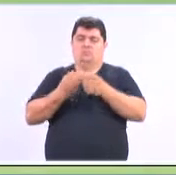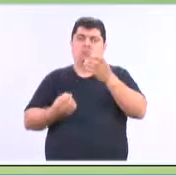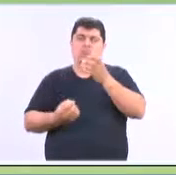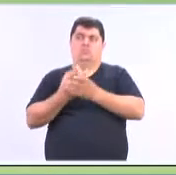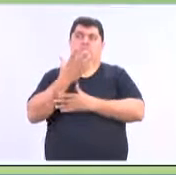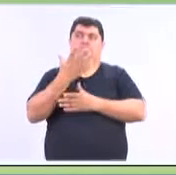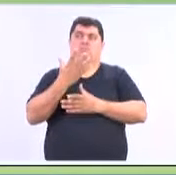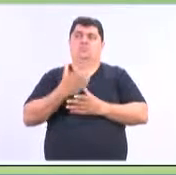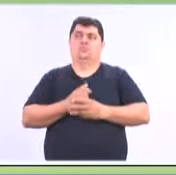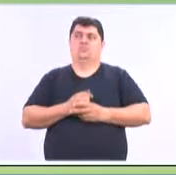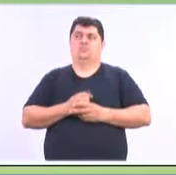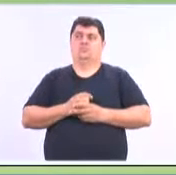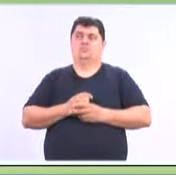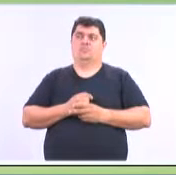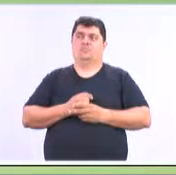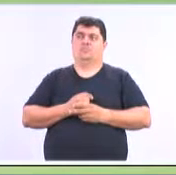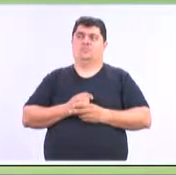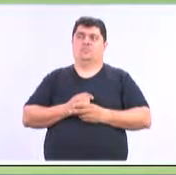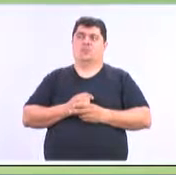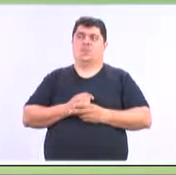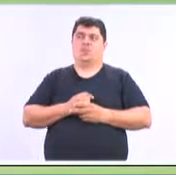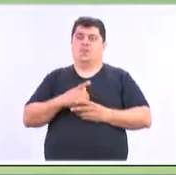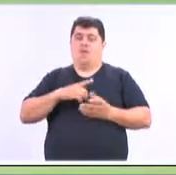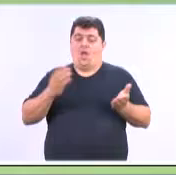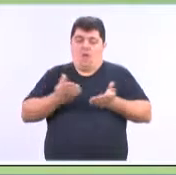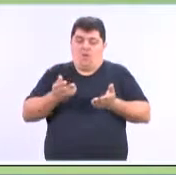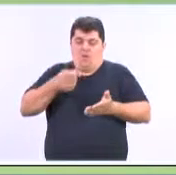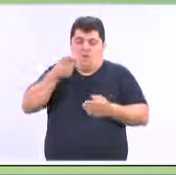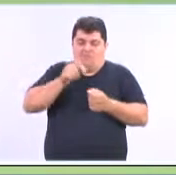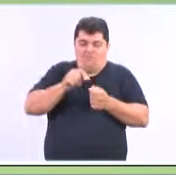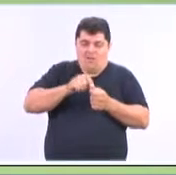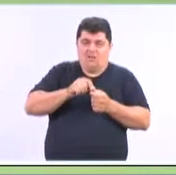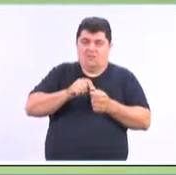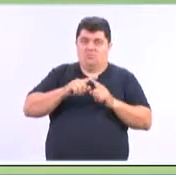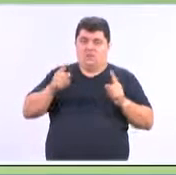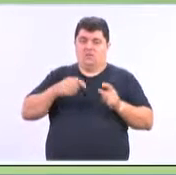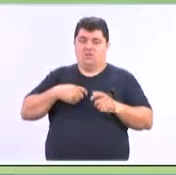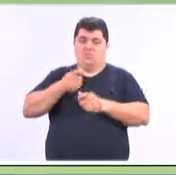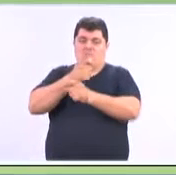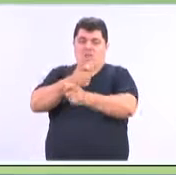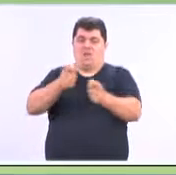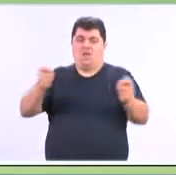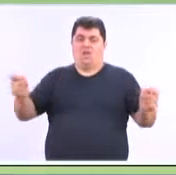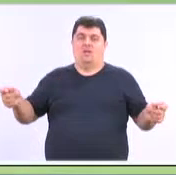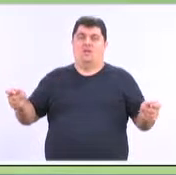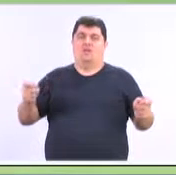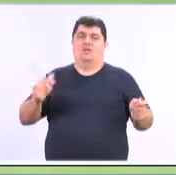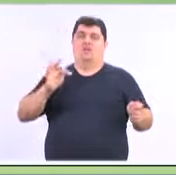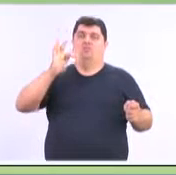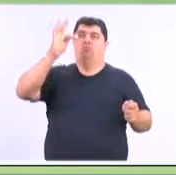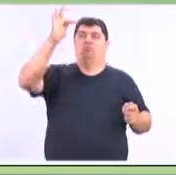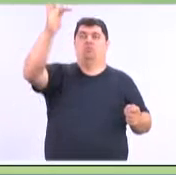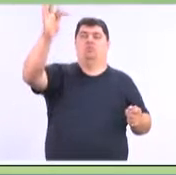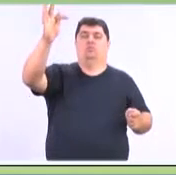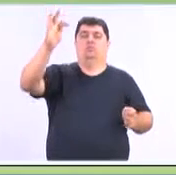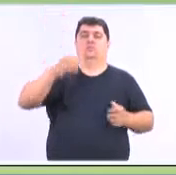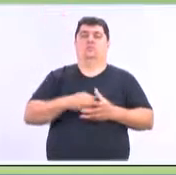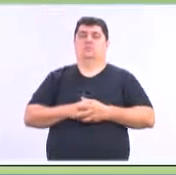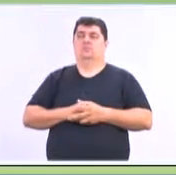econômicos futuros, ou seja, obrigação presente que demanda saída de recursos capazes de gerar benefício econômico futuro, ou